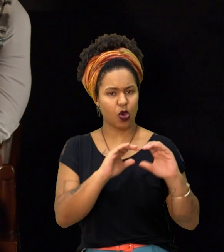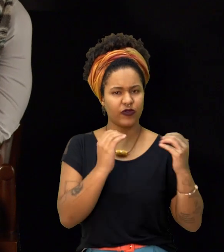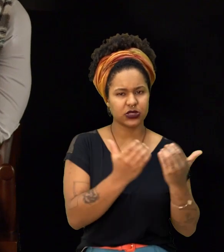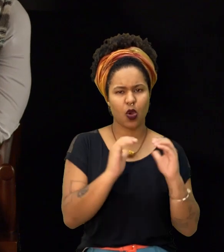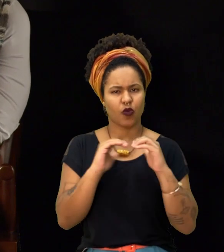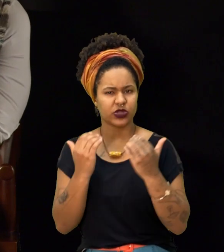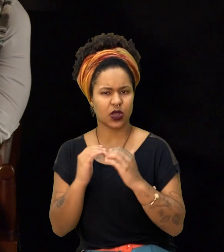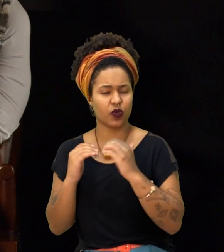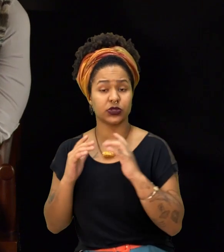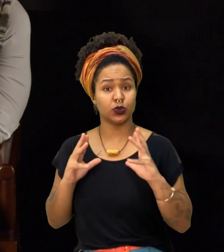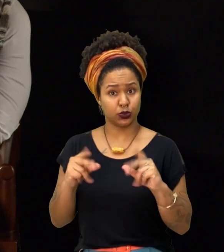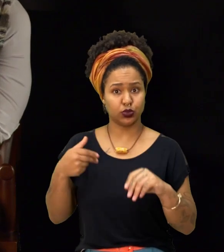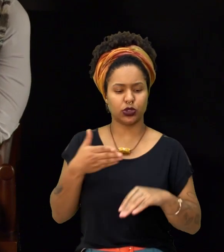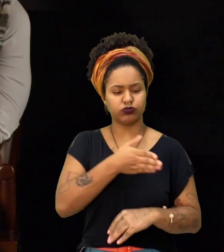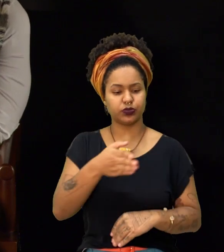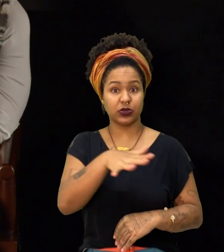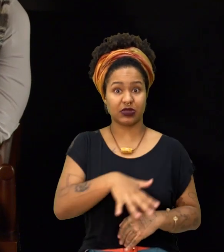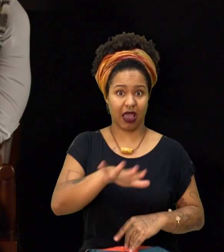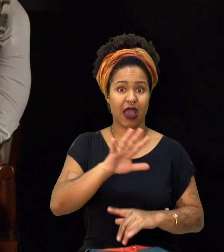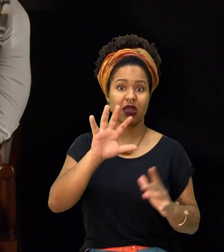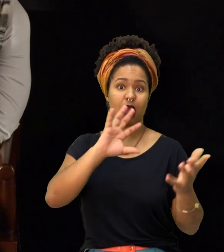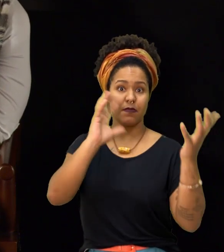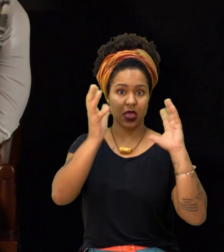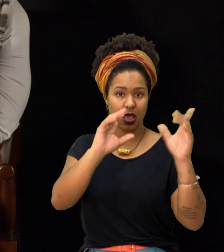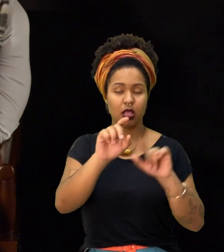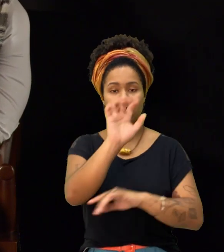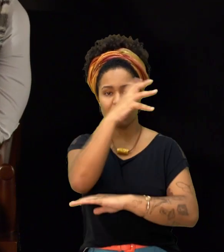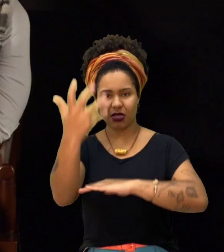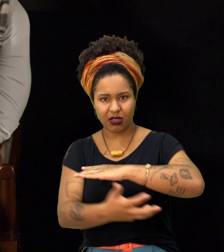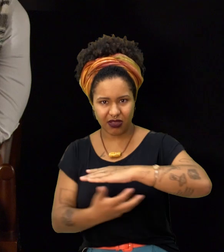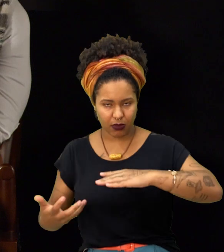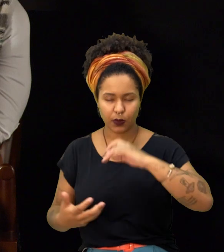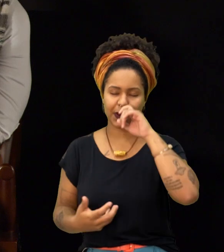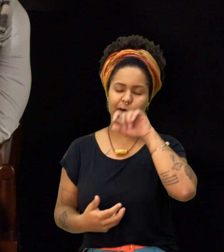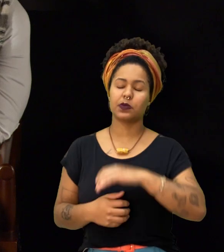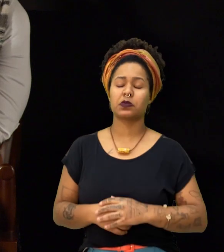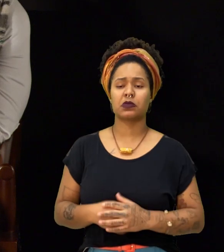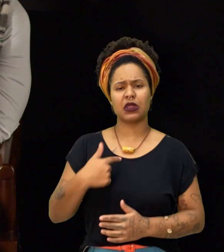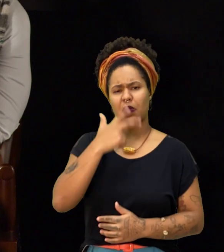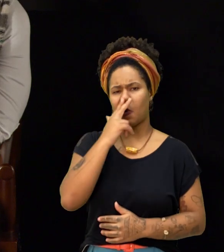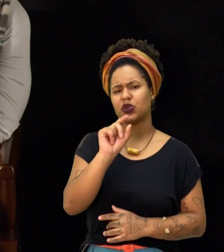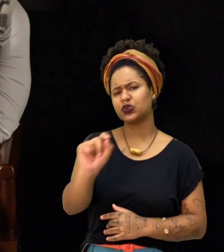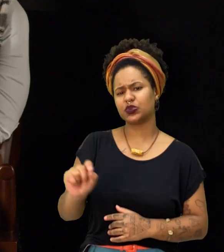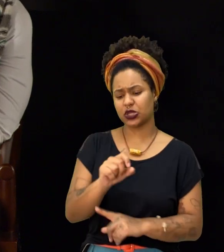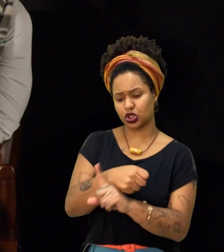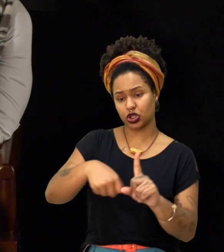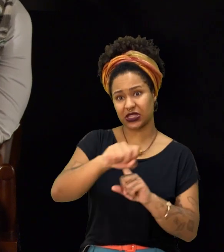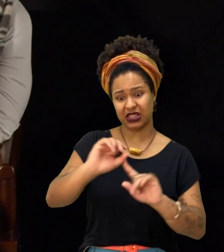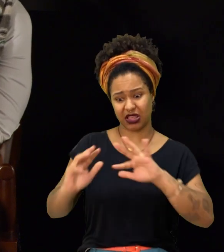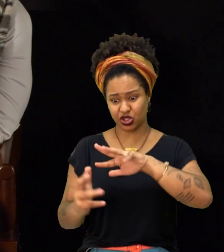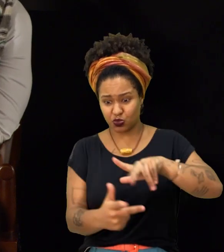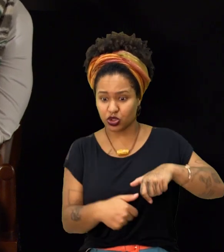né, todas de área ambiental, mas também as mudanças climáticas, eu acho que a sociedade civil mundial tem que fazer que nem